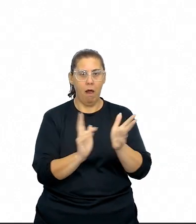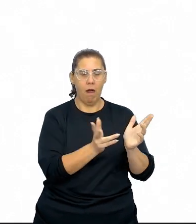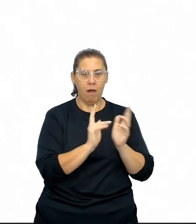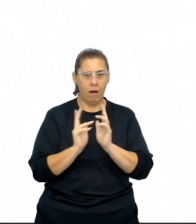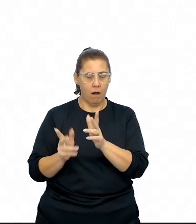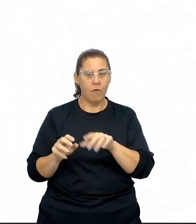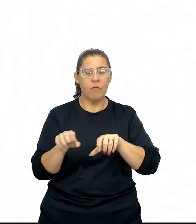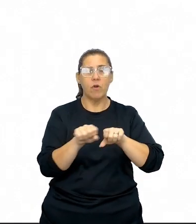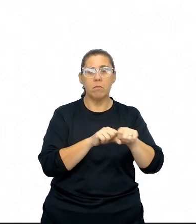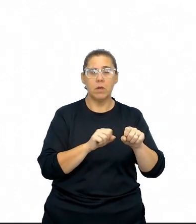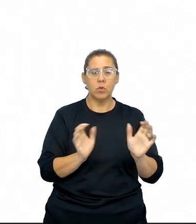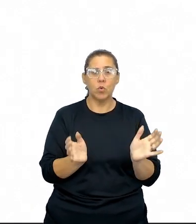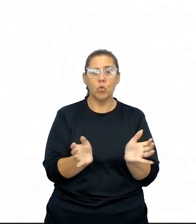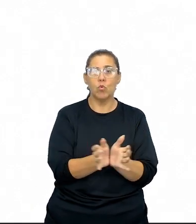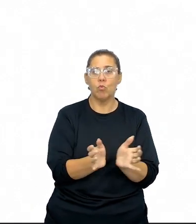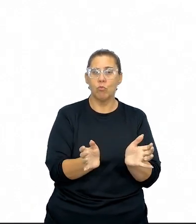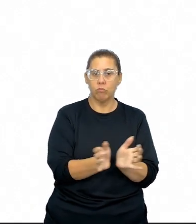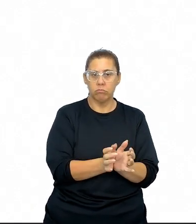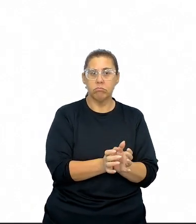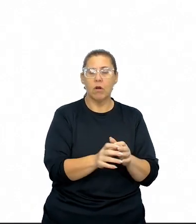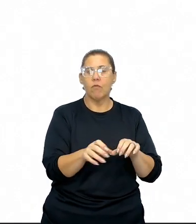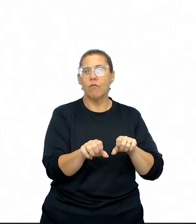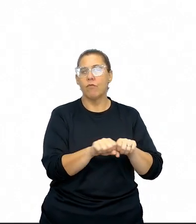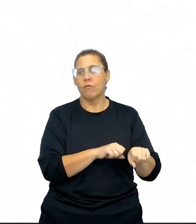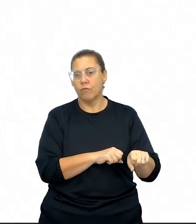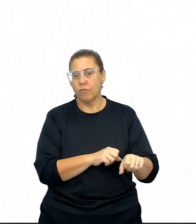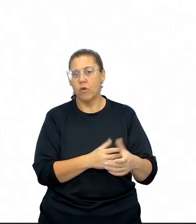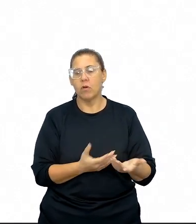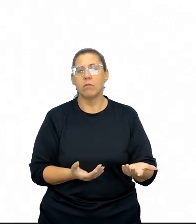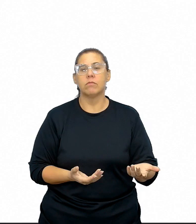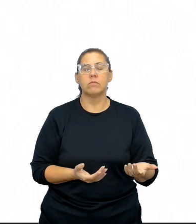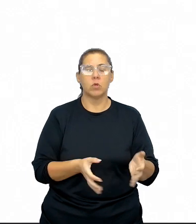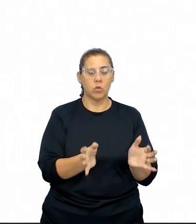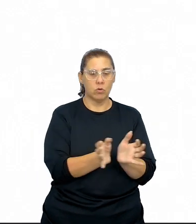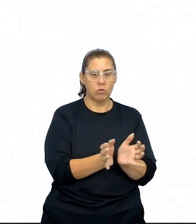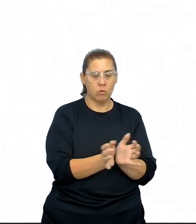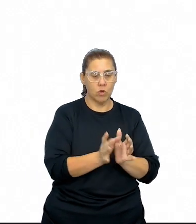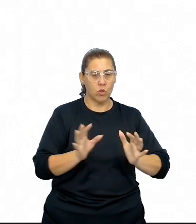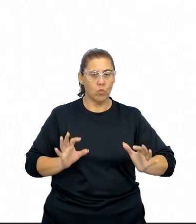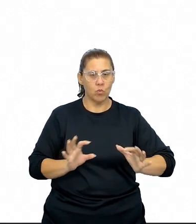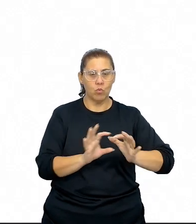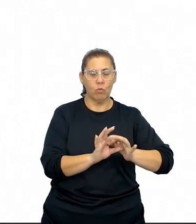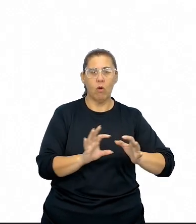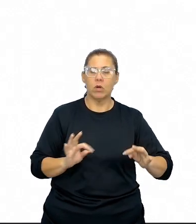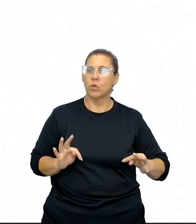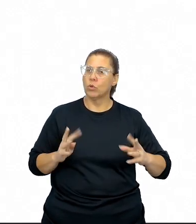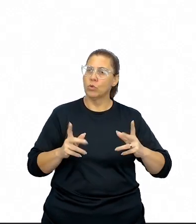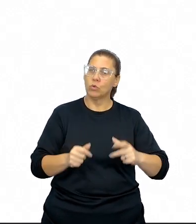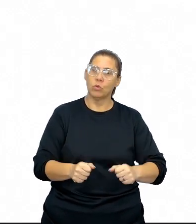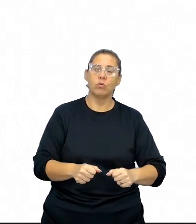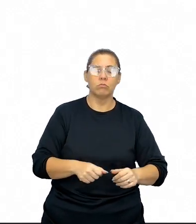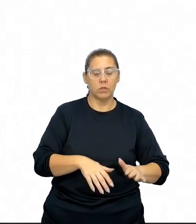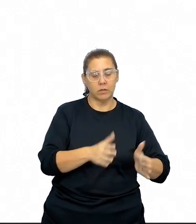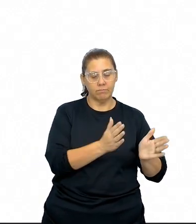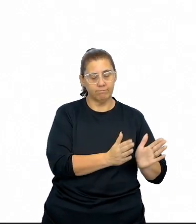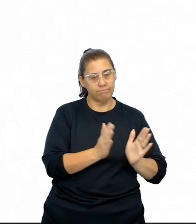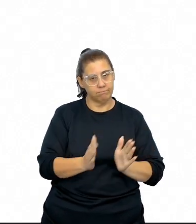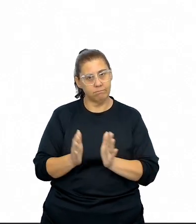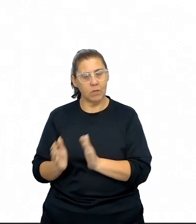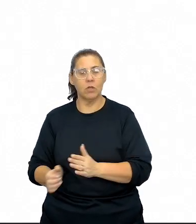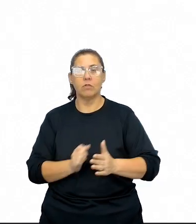formações, o eixo formativo, né, aquele eixo que interconecta todas as sequências